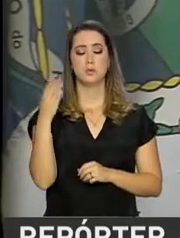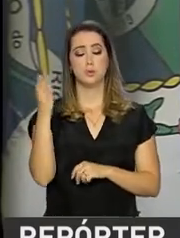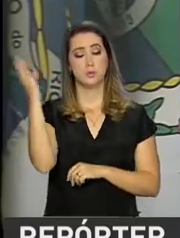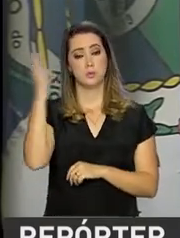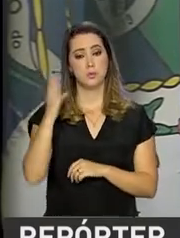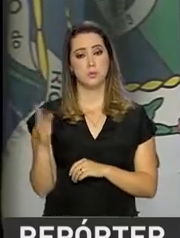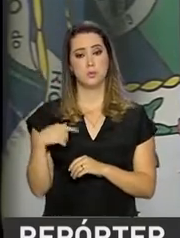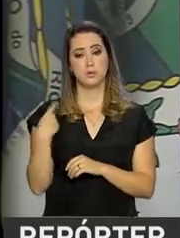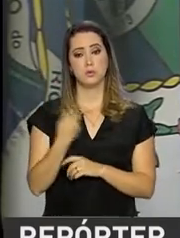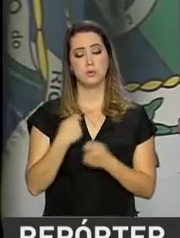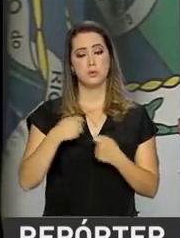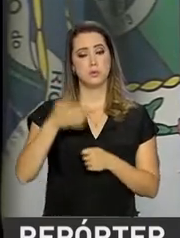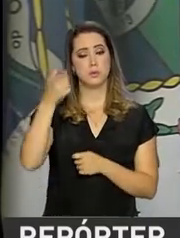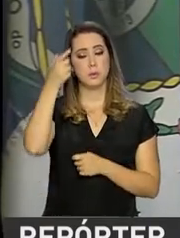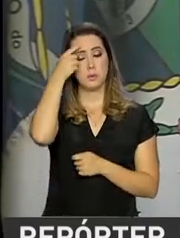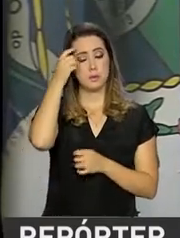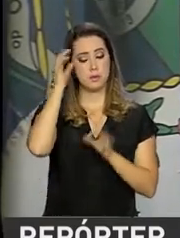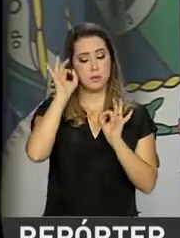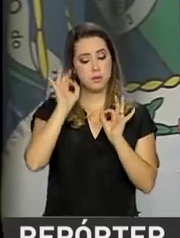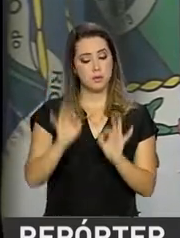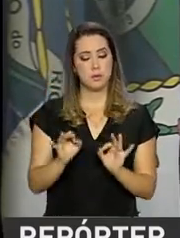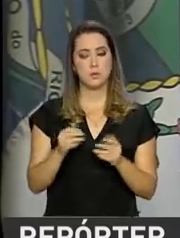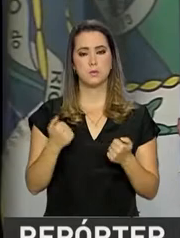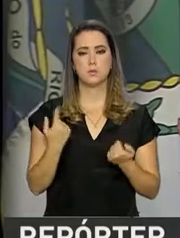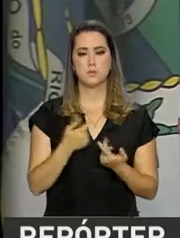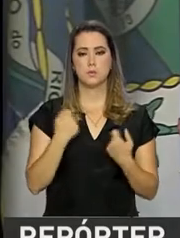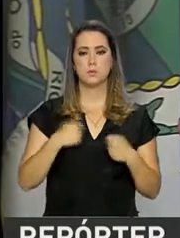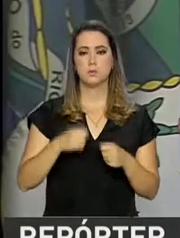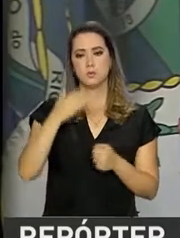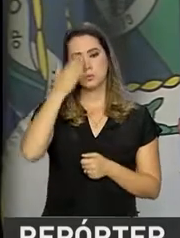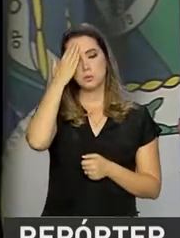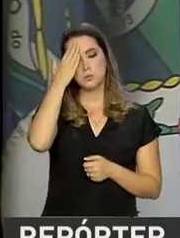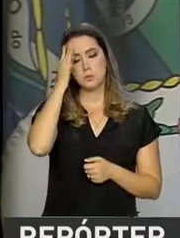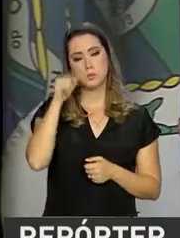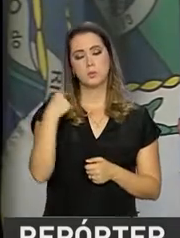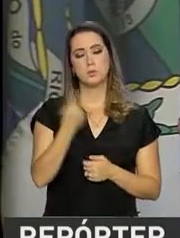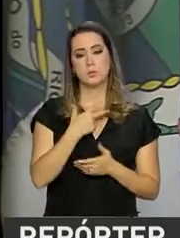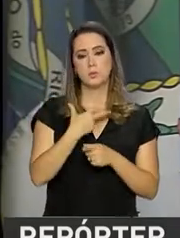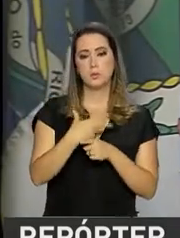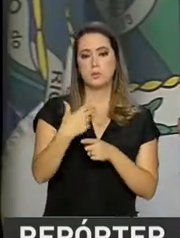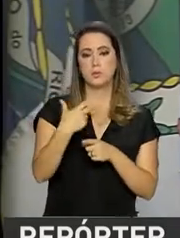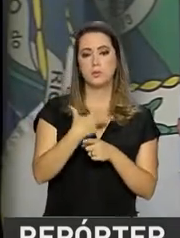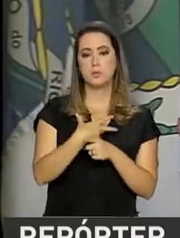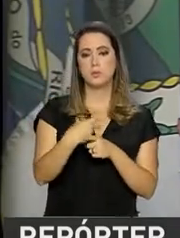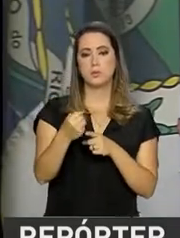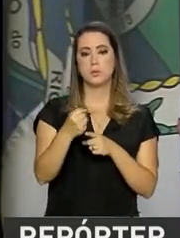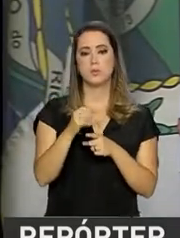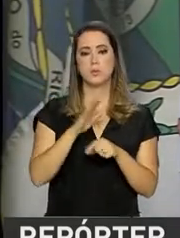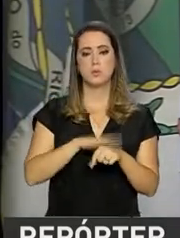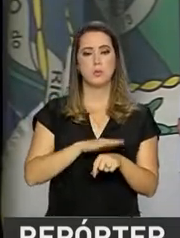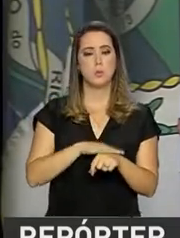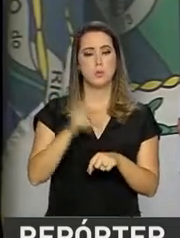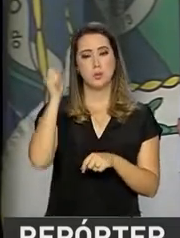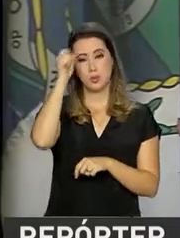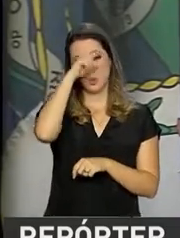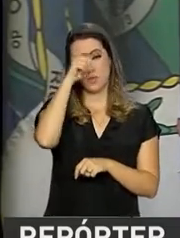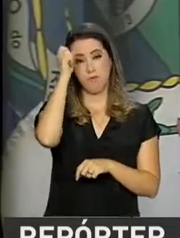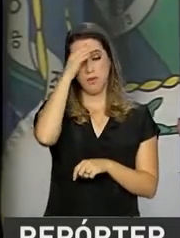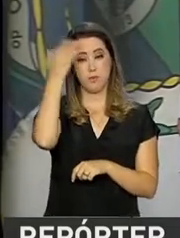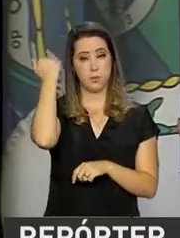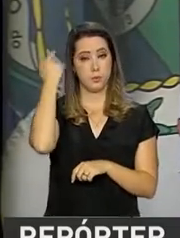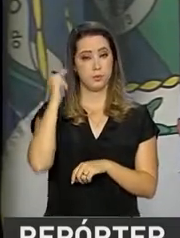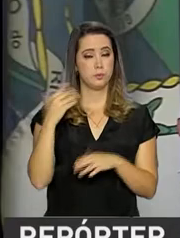país não sendo de consciência disto nós precisamos saber que nós saímos num momento difícil do país